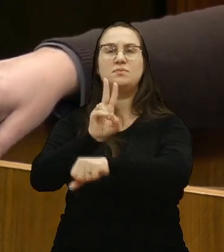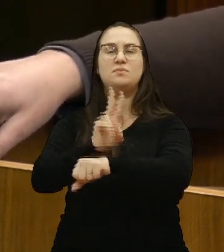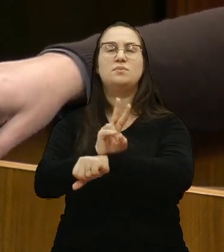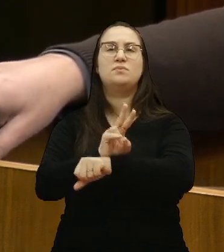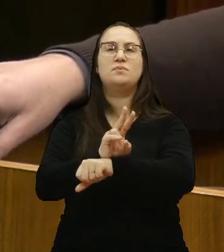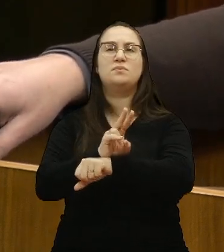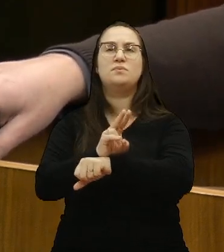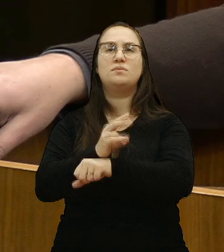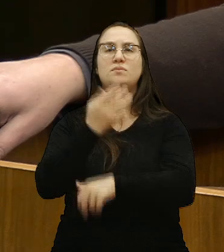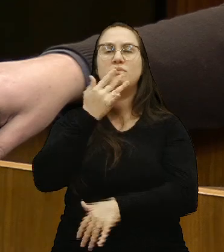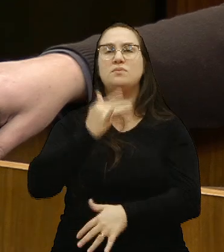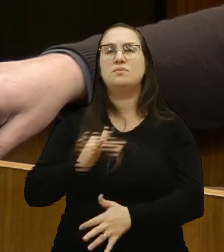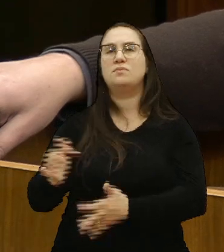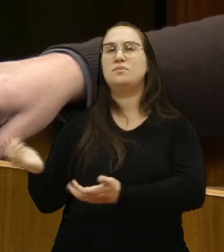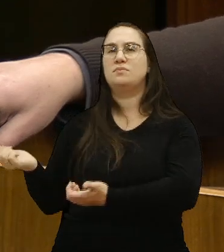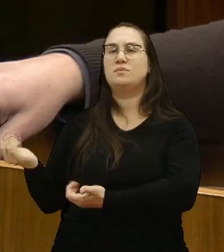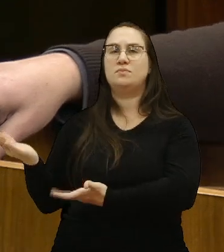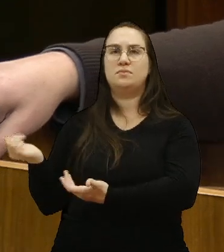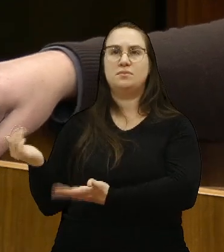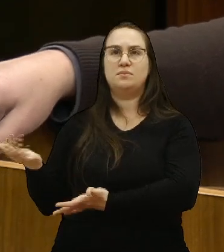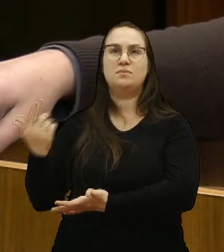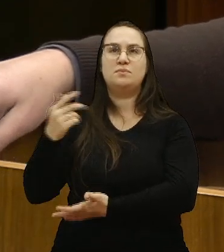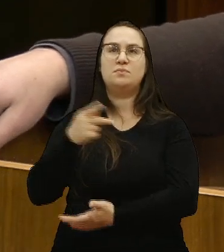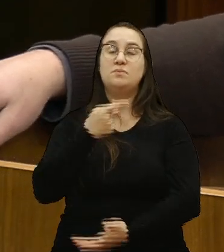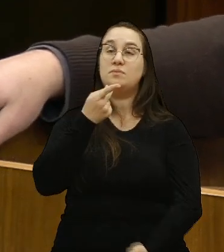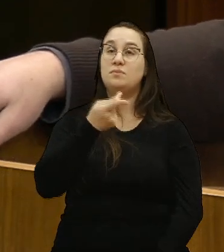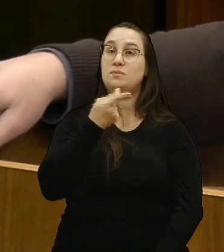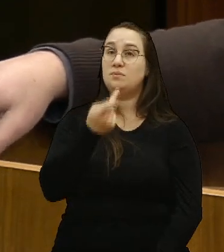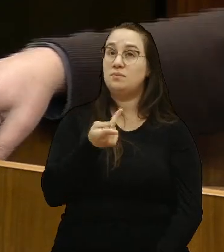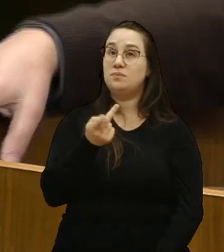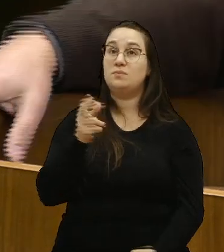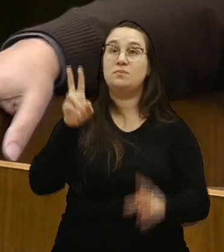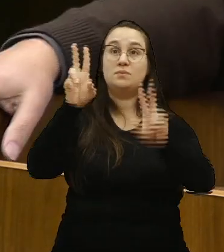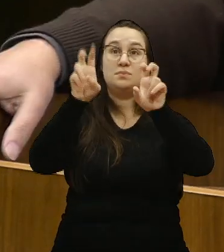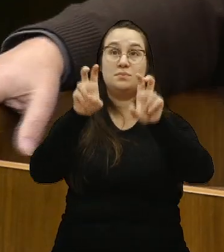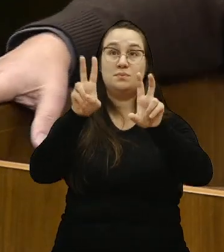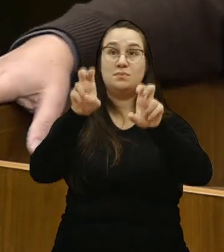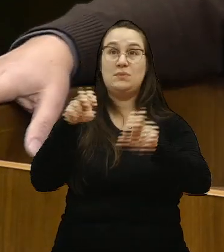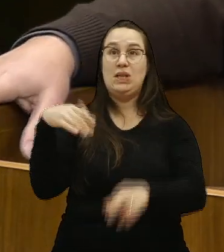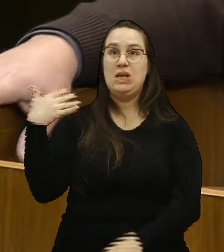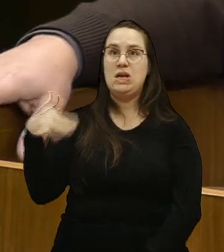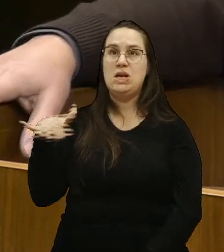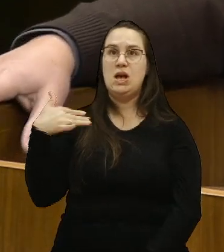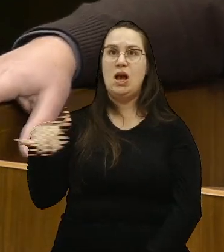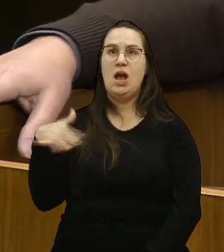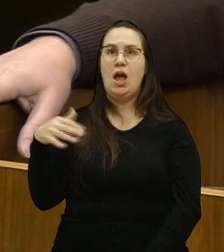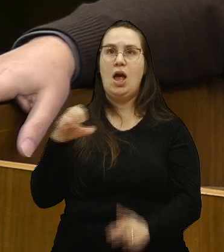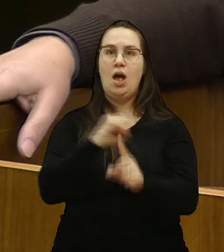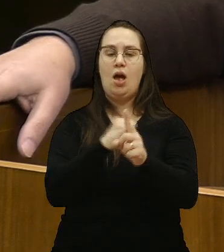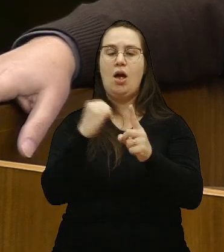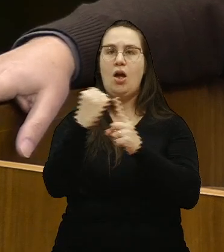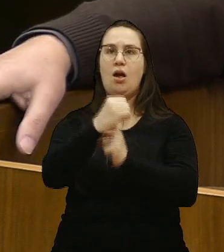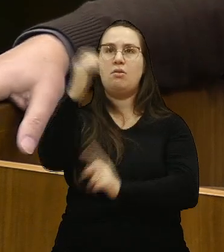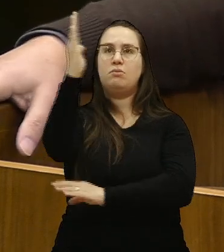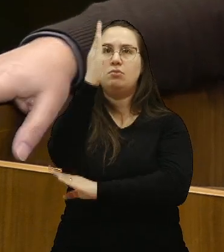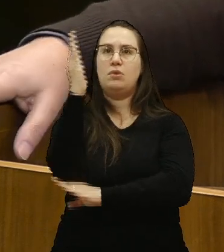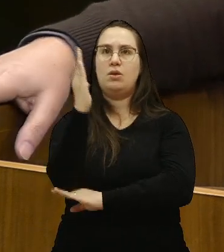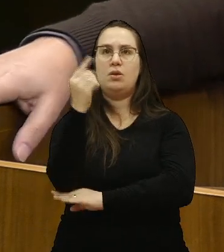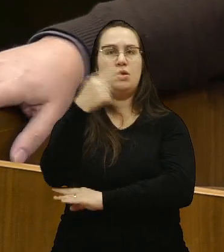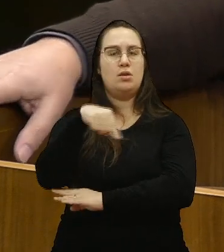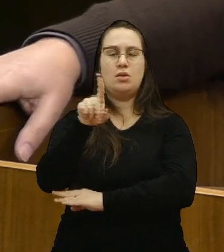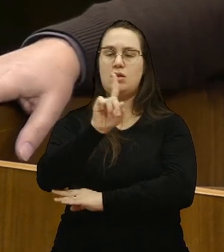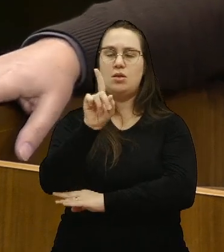ao adolescente e dizer que é um tema muito caro para a nossa sociedade brasileira, não